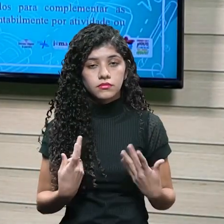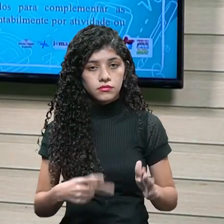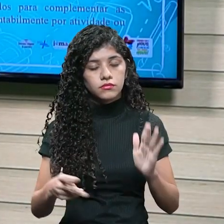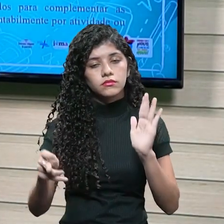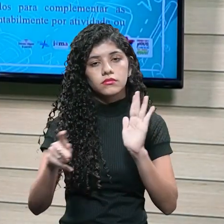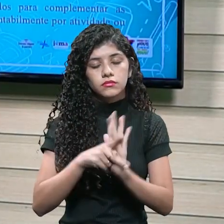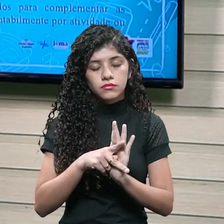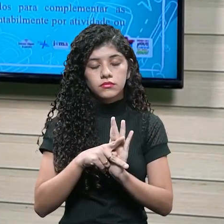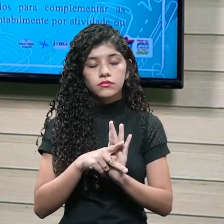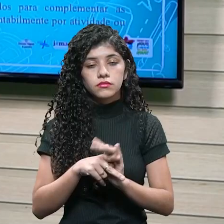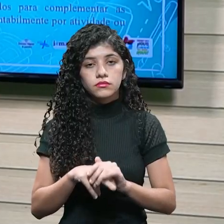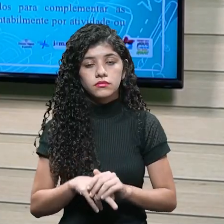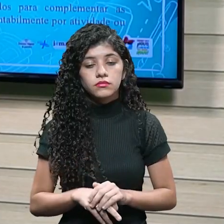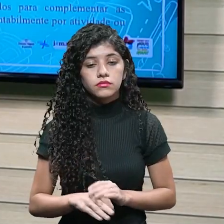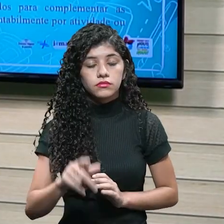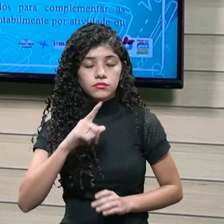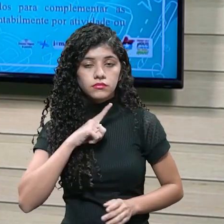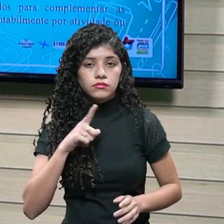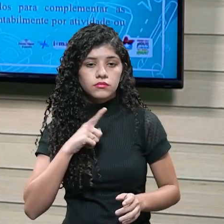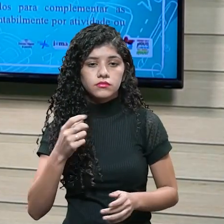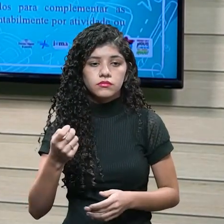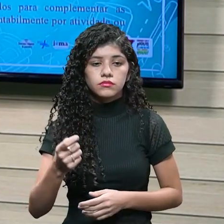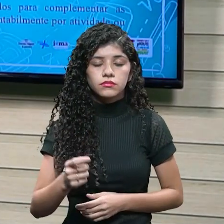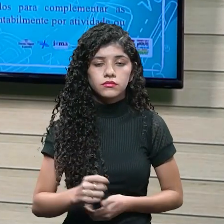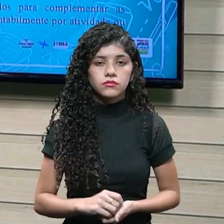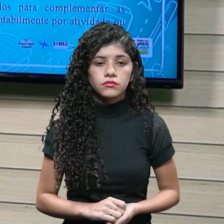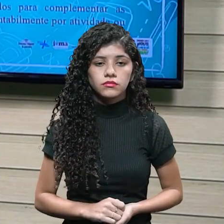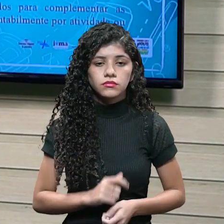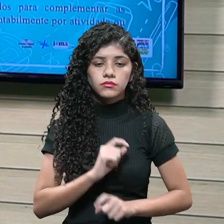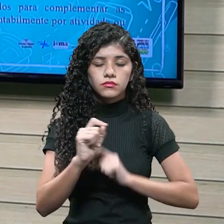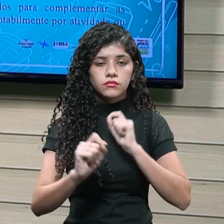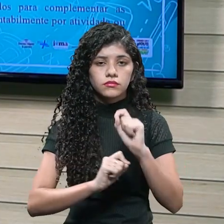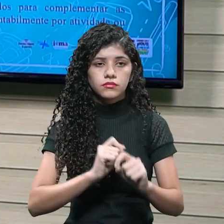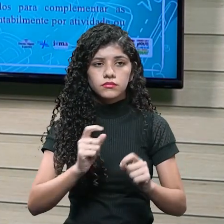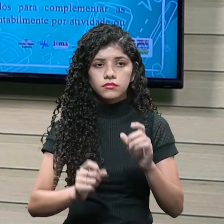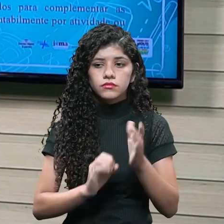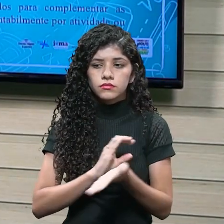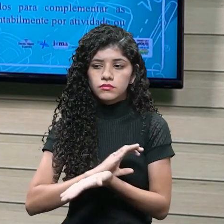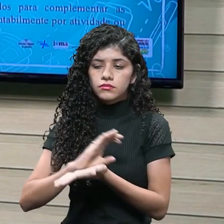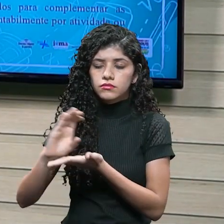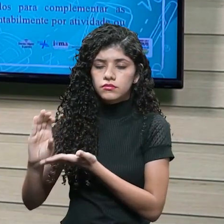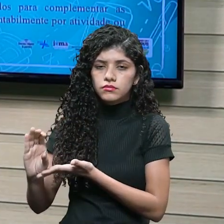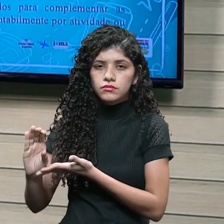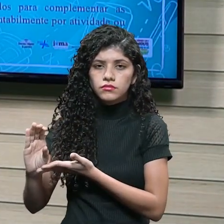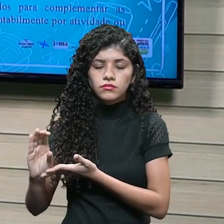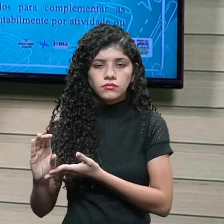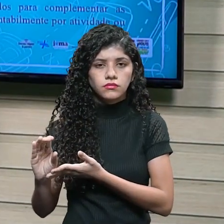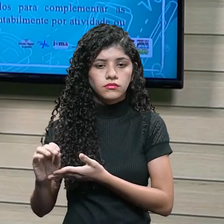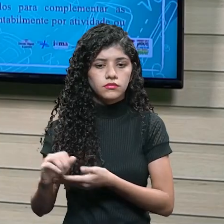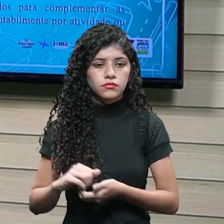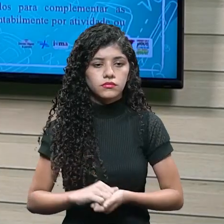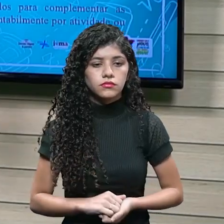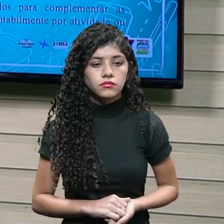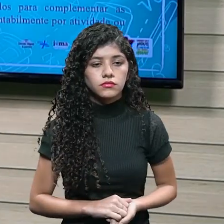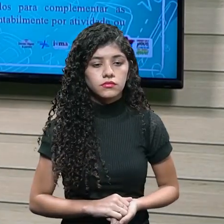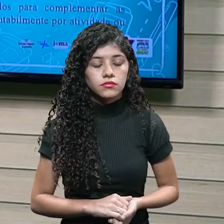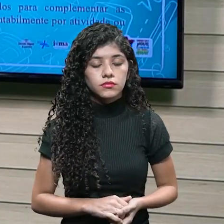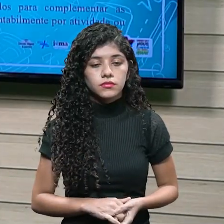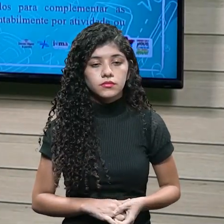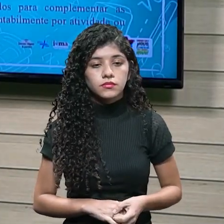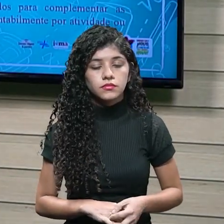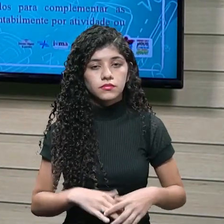né, uma conta específica de onde está vindo, ou de onde foi feito o investimento, né, em entidade